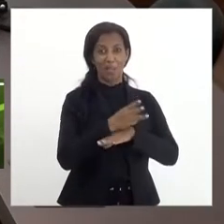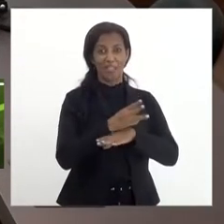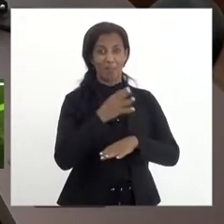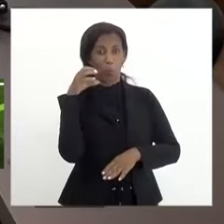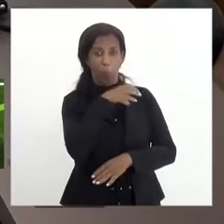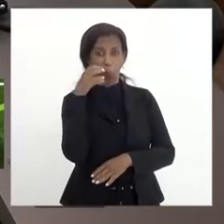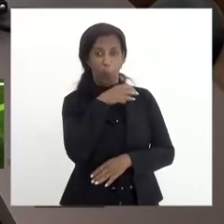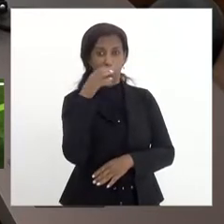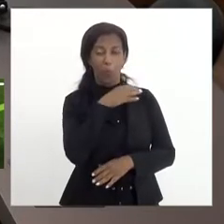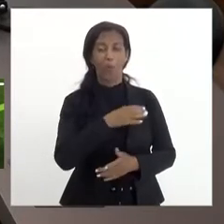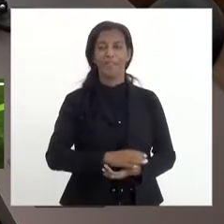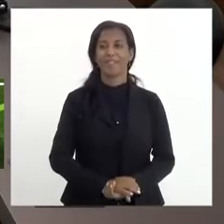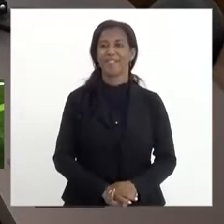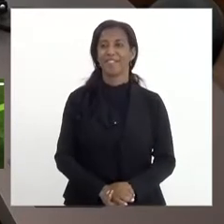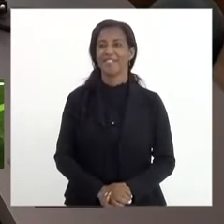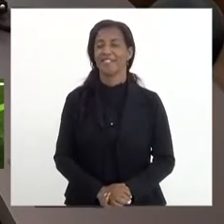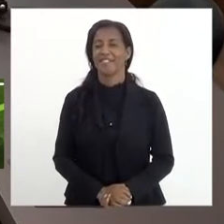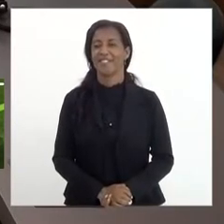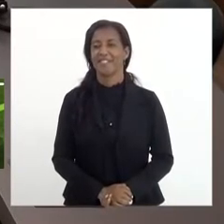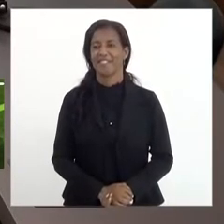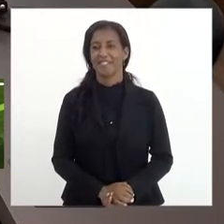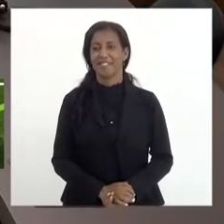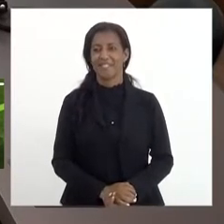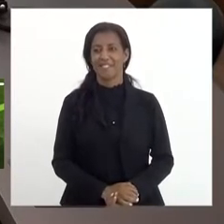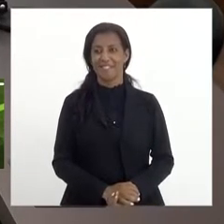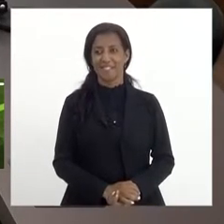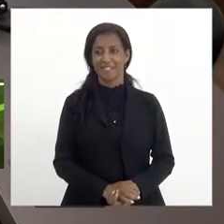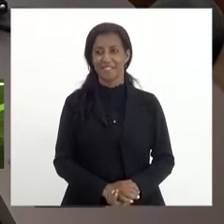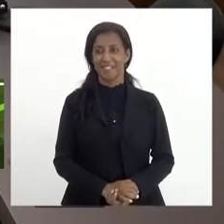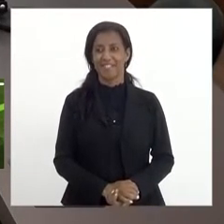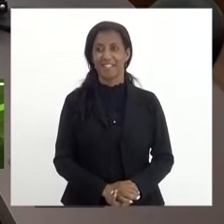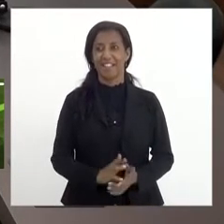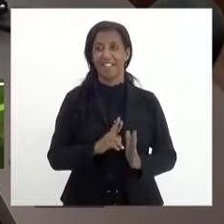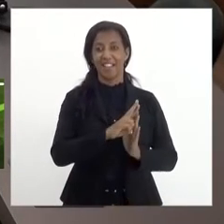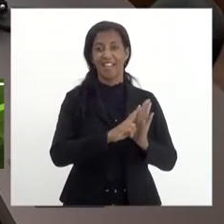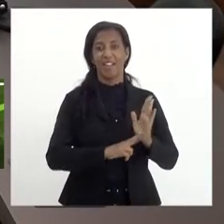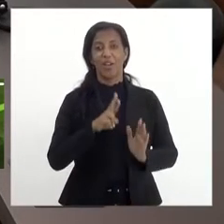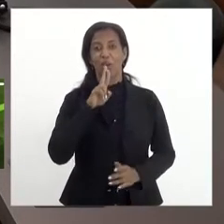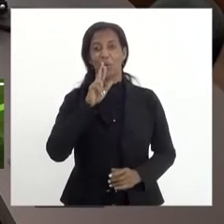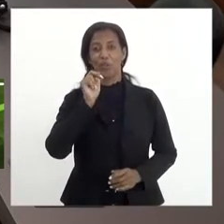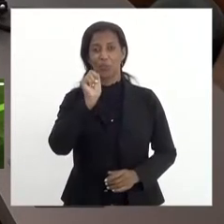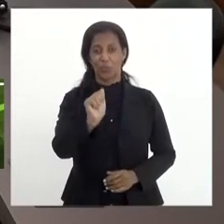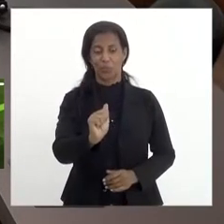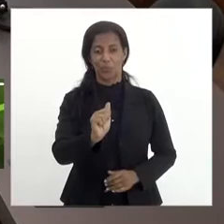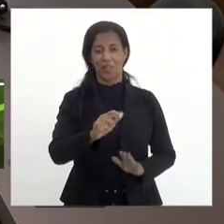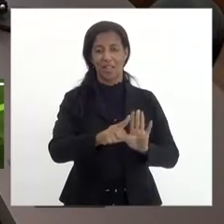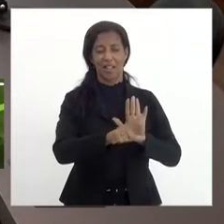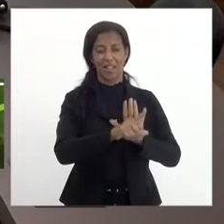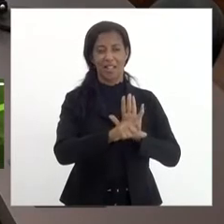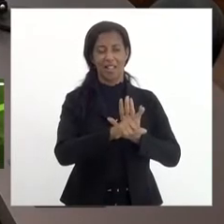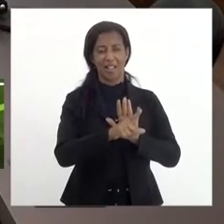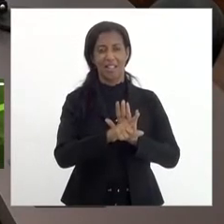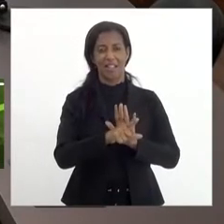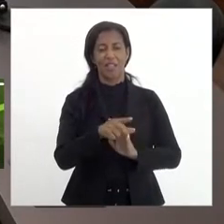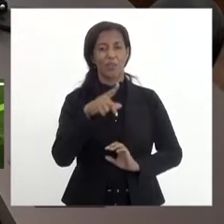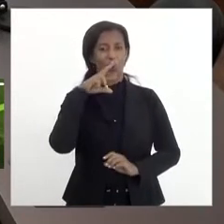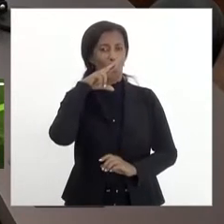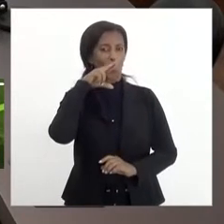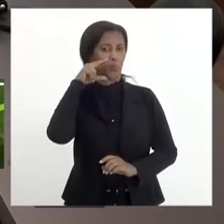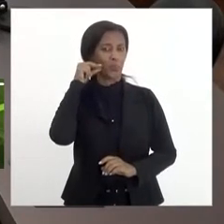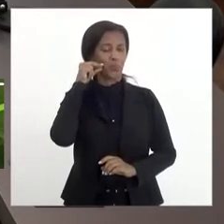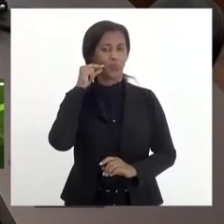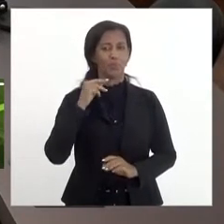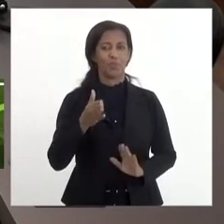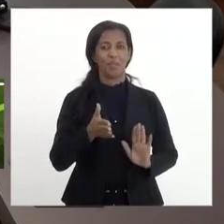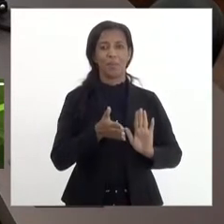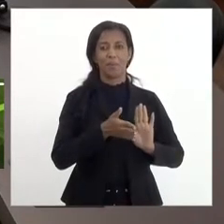2 vezes. Número 8 da pauta, deputado Rodrigo Amorim, relator. Projeto de Lei 19/2019, autoria do deputado Rosenberg Reis. O parecer